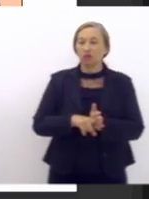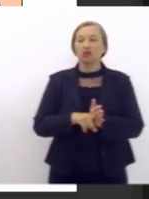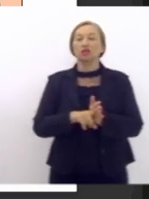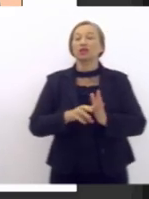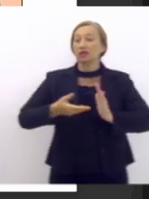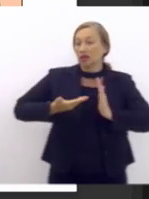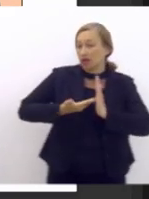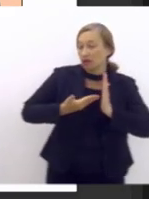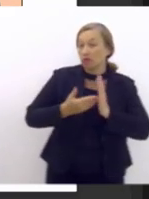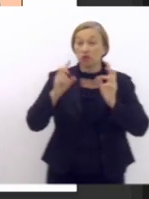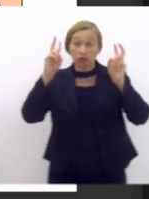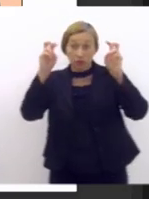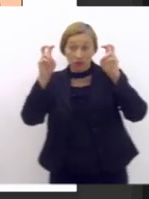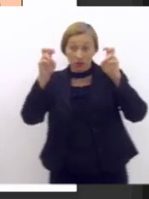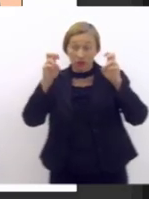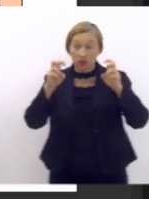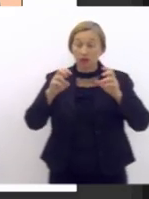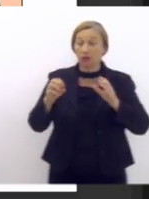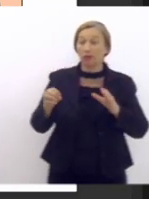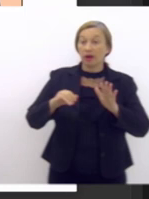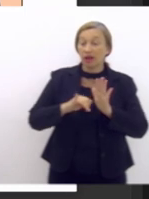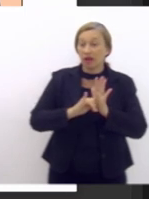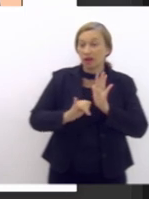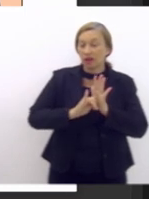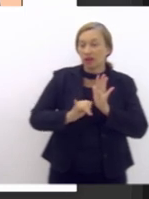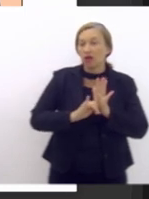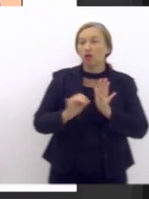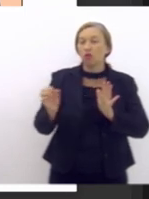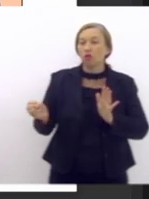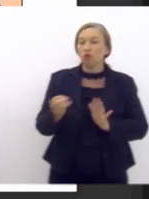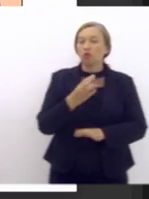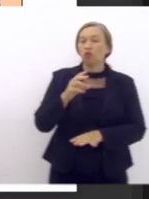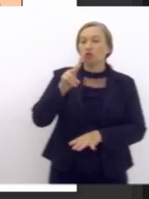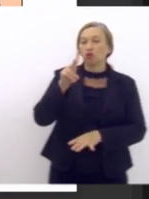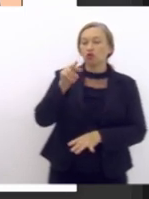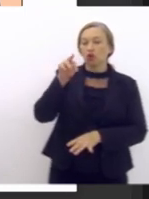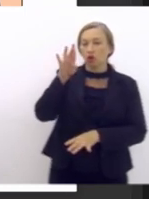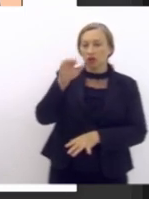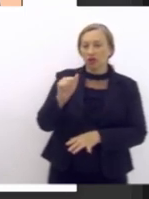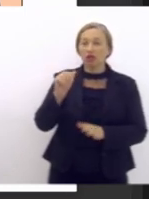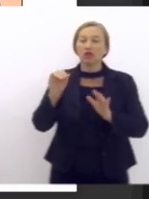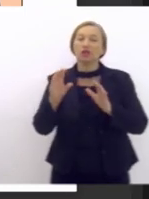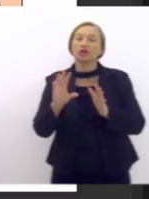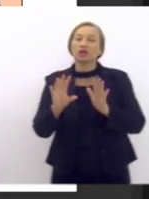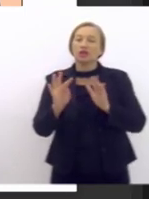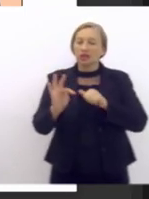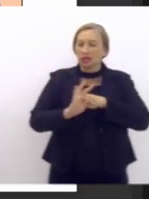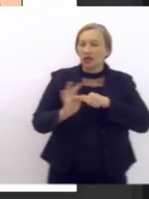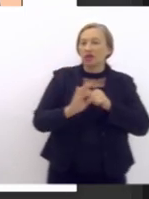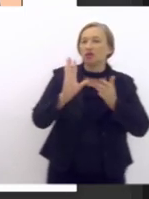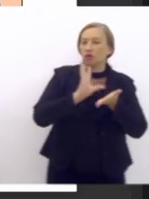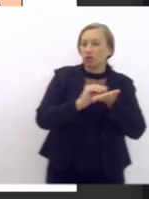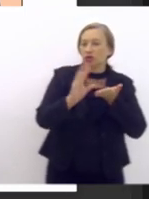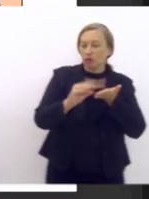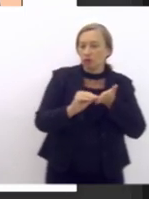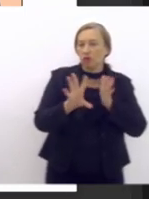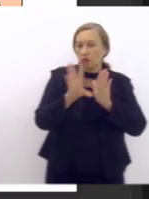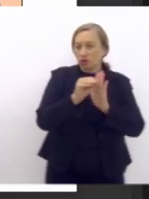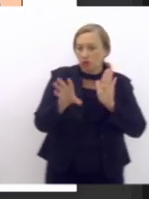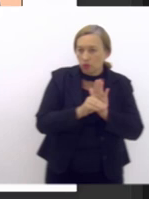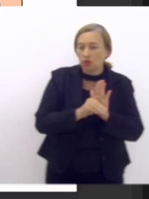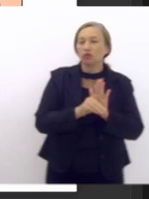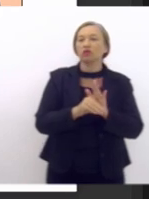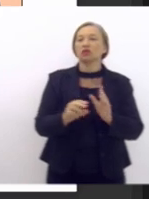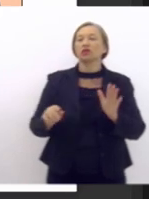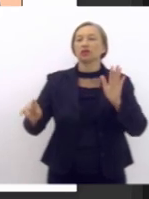o tema, para publicar uma nota técnica explicativa sobre o conteúdo da lei de violência política contra a mulher, que foi